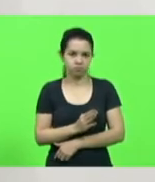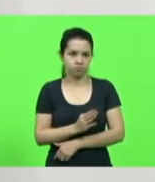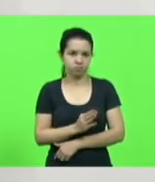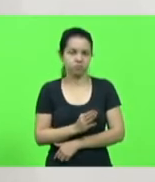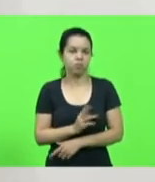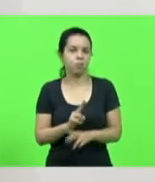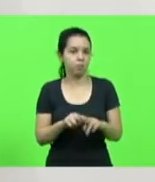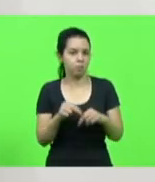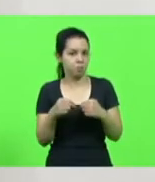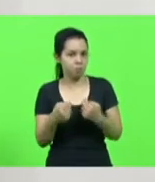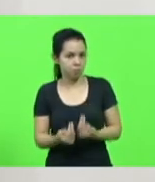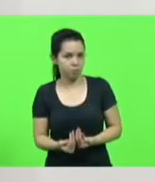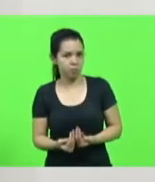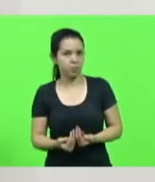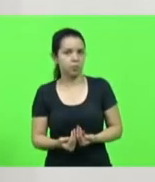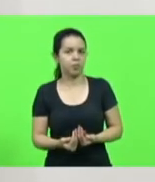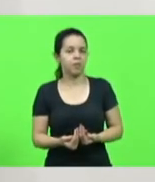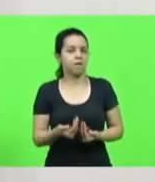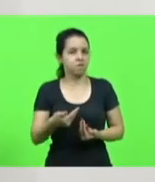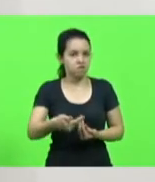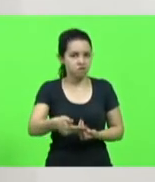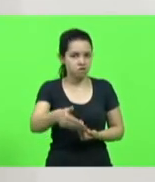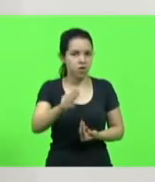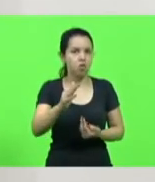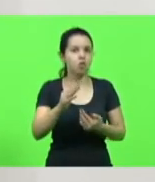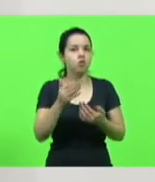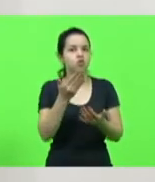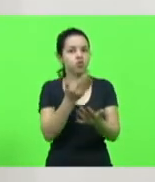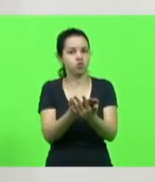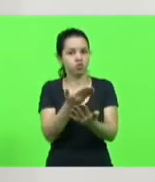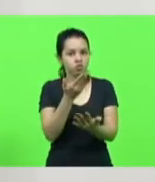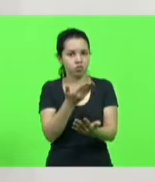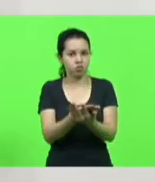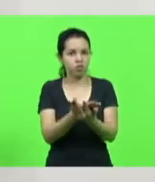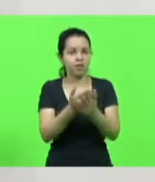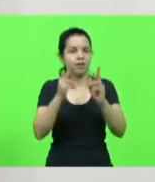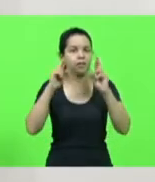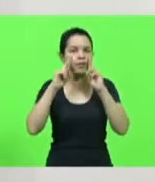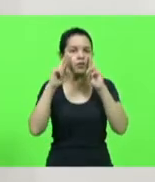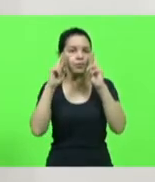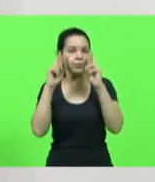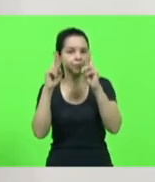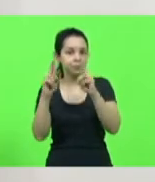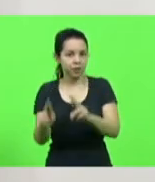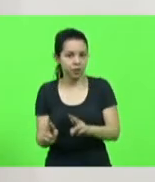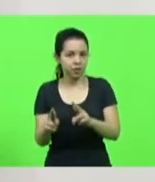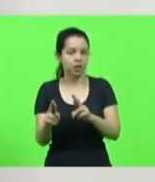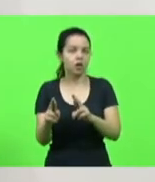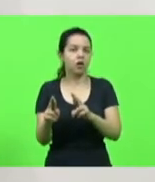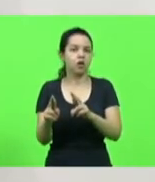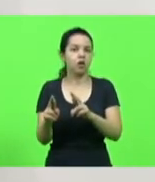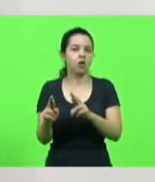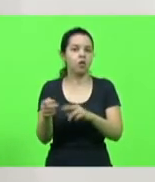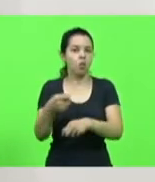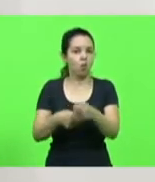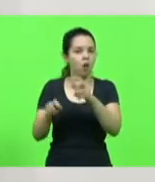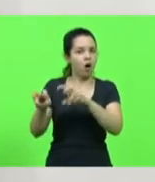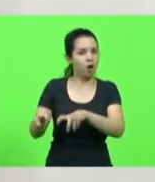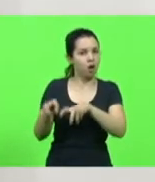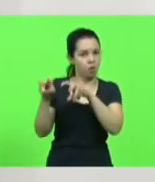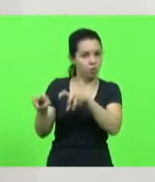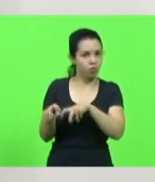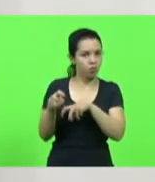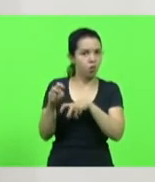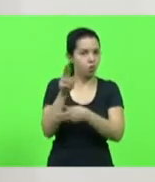Portanto, vão estudar e respeitem o agronegócio. Universidade